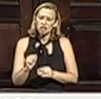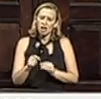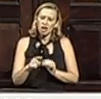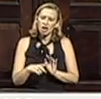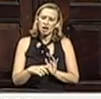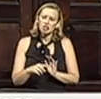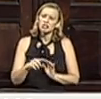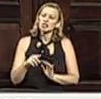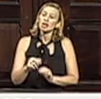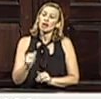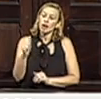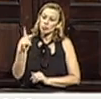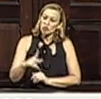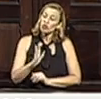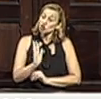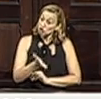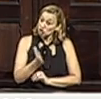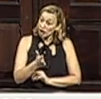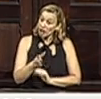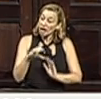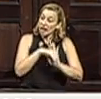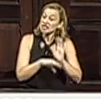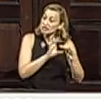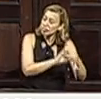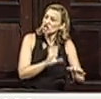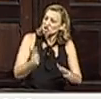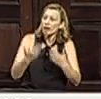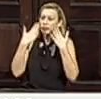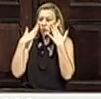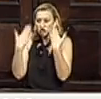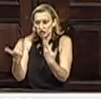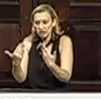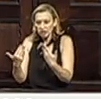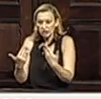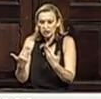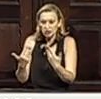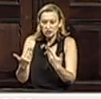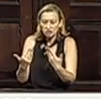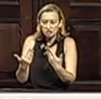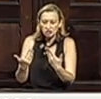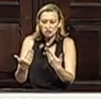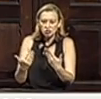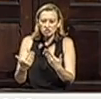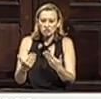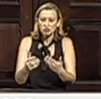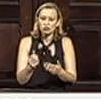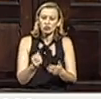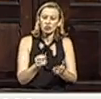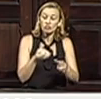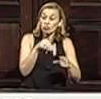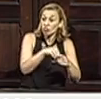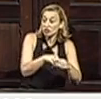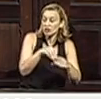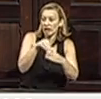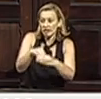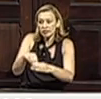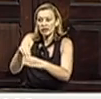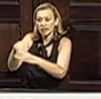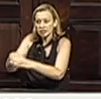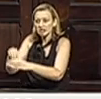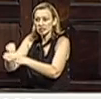os destaques. As emendas foram destacadas e foram sendo votadas de acordo com a